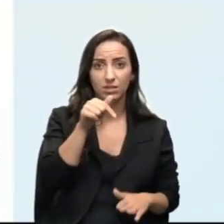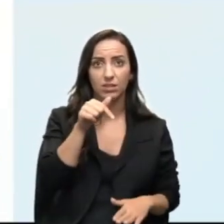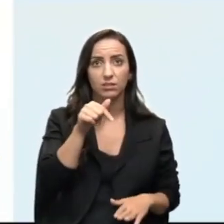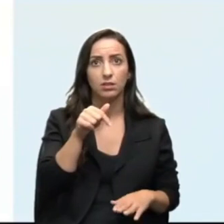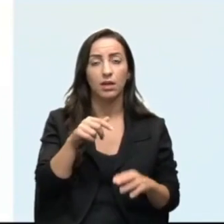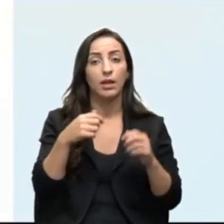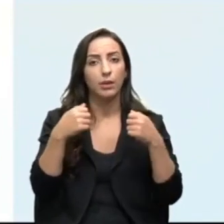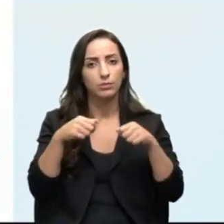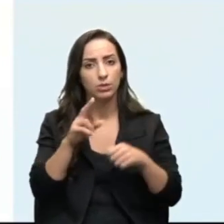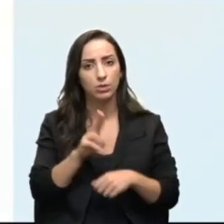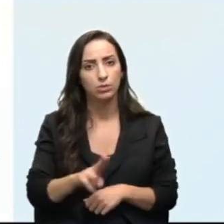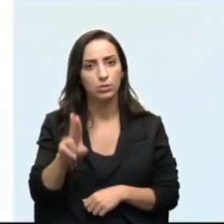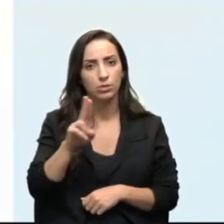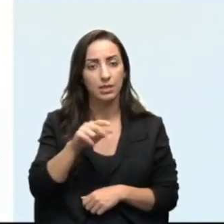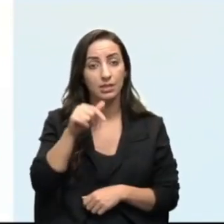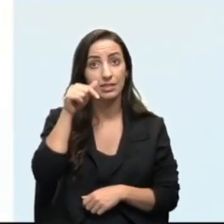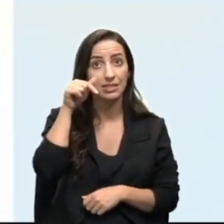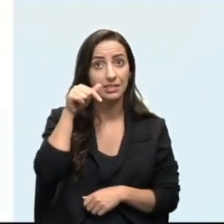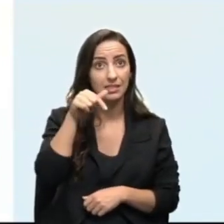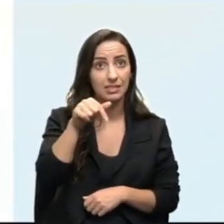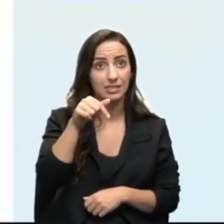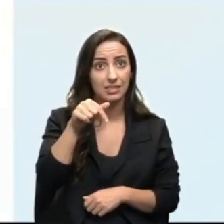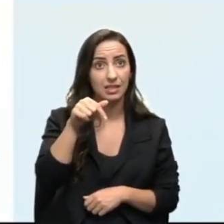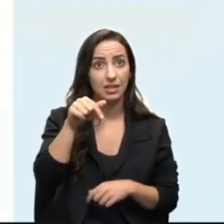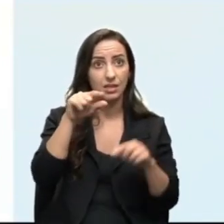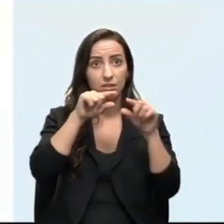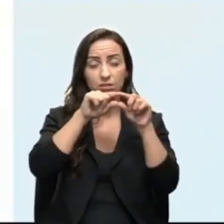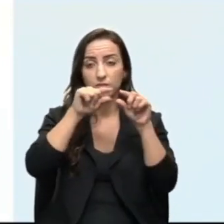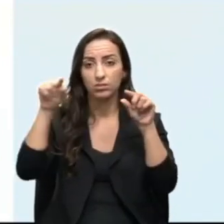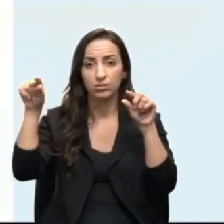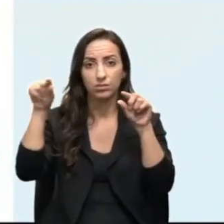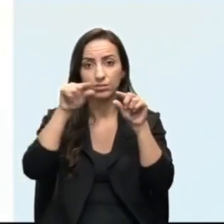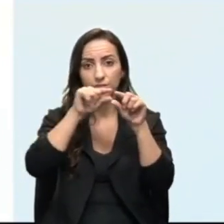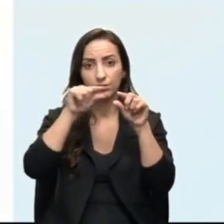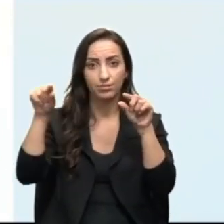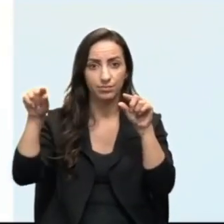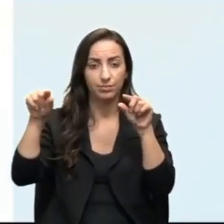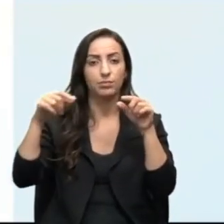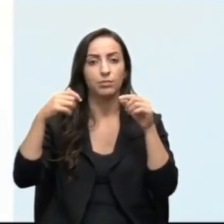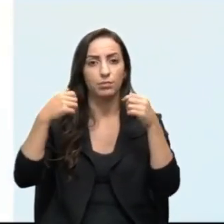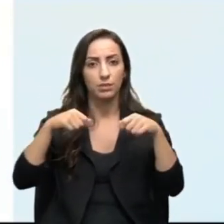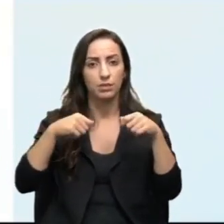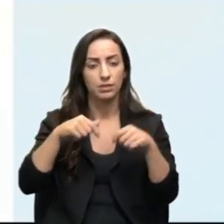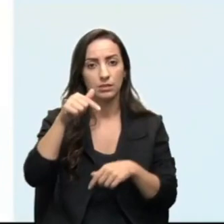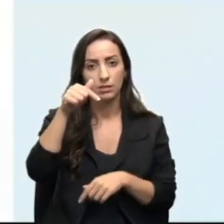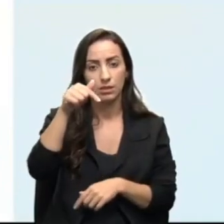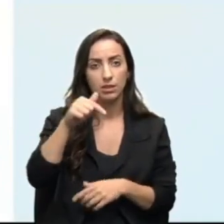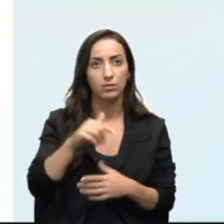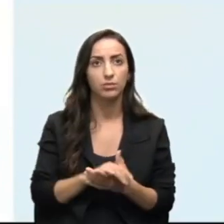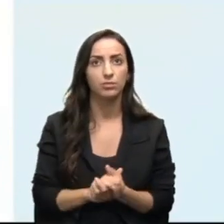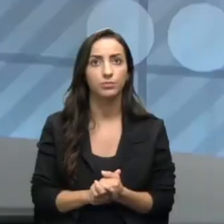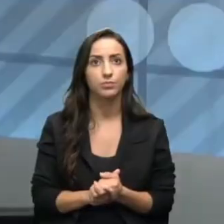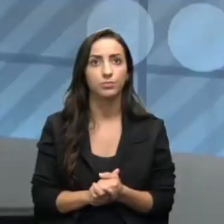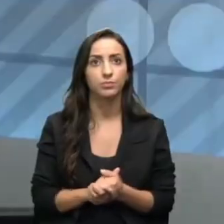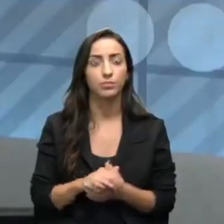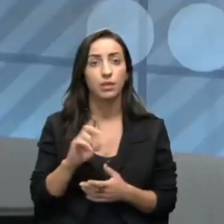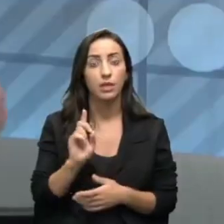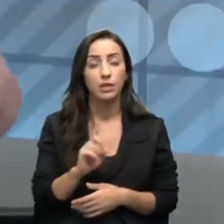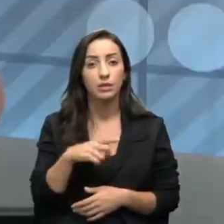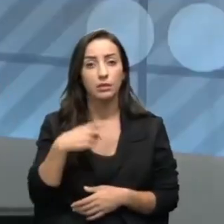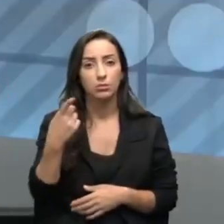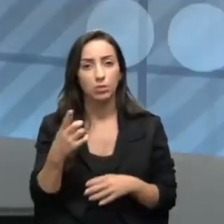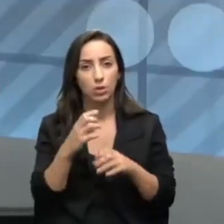que adotar que esta perninha, então, do meu estribo tem que ter 7 centímetros. Depois que